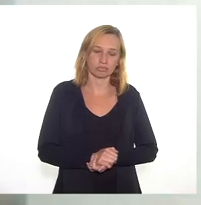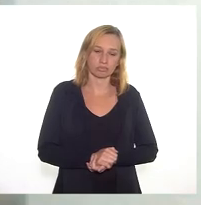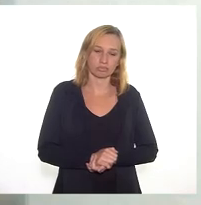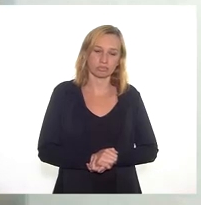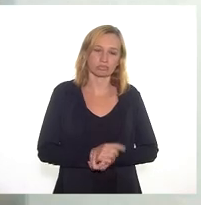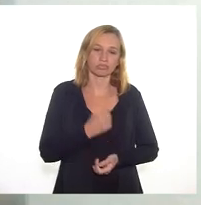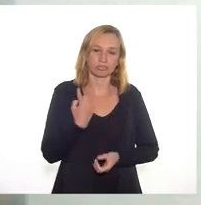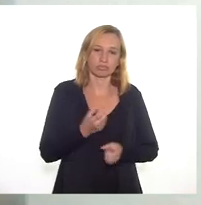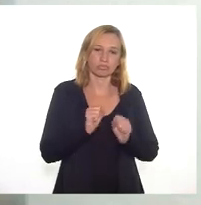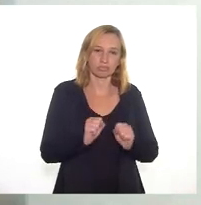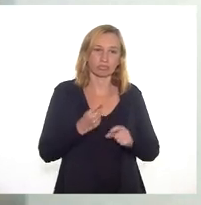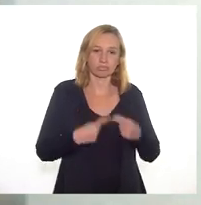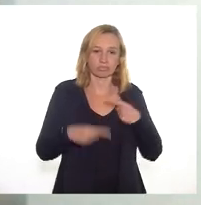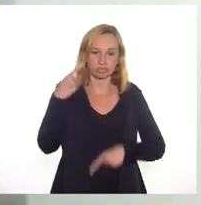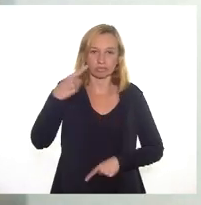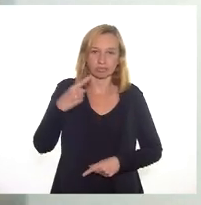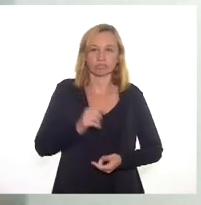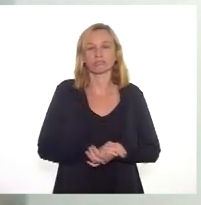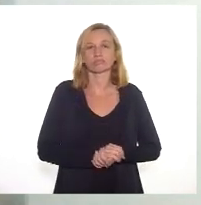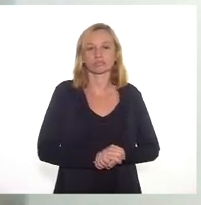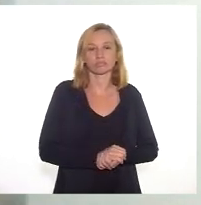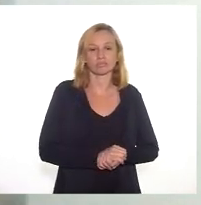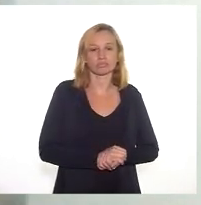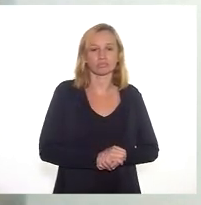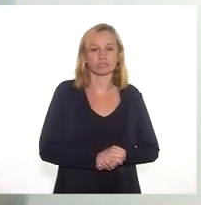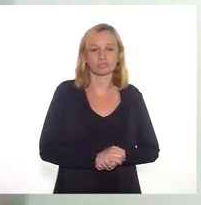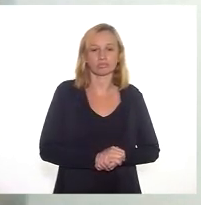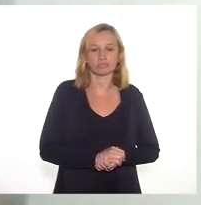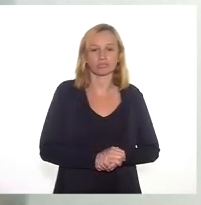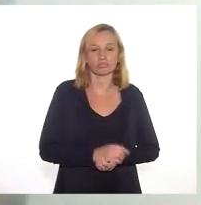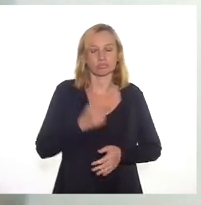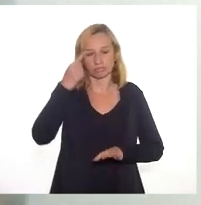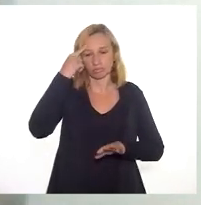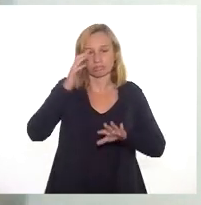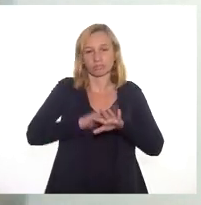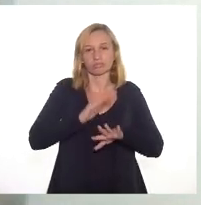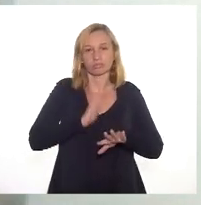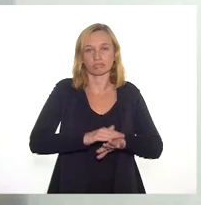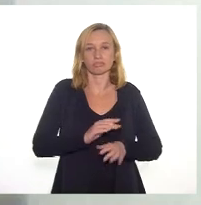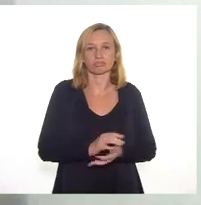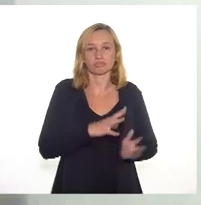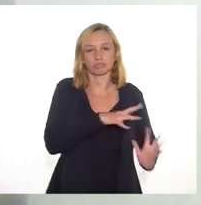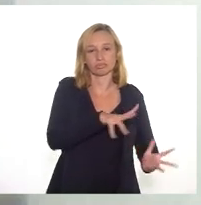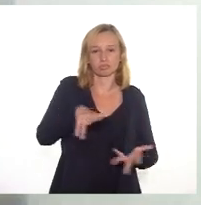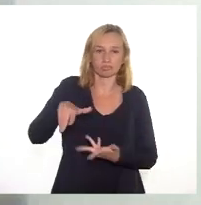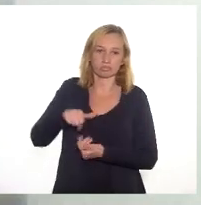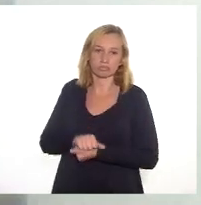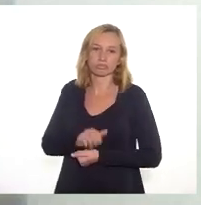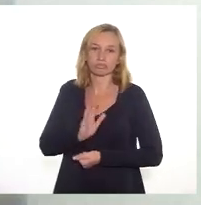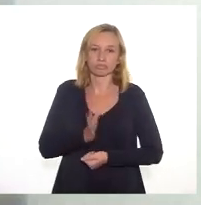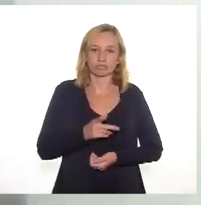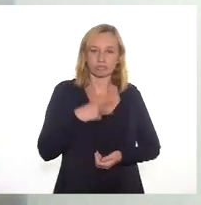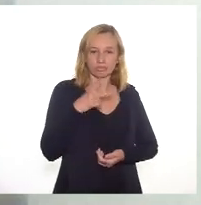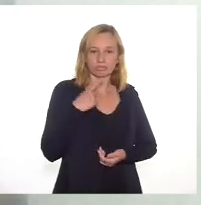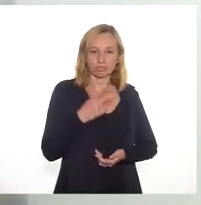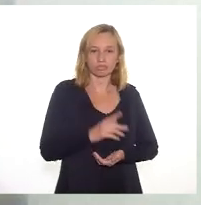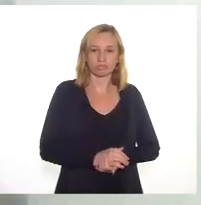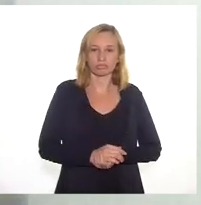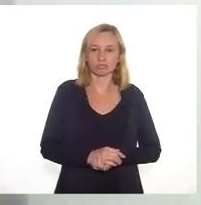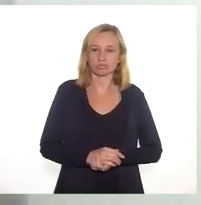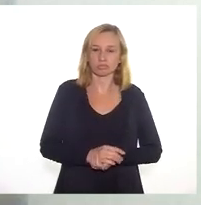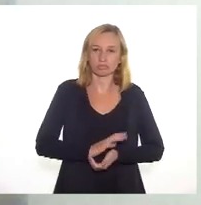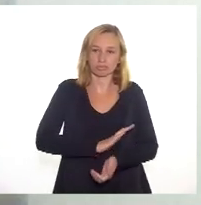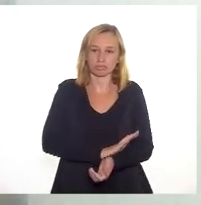que a gente possa superar, né, essas ideologias, essas visões do mundo que reafirmam o racismo,